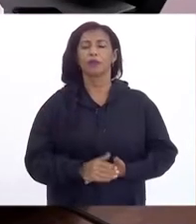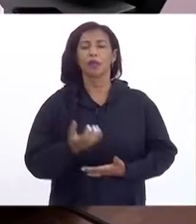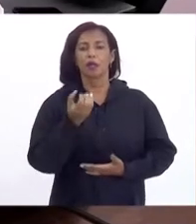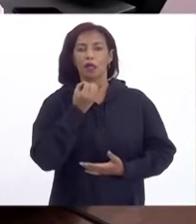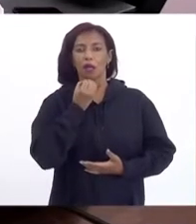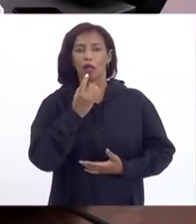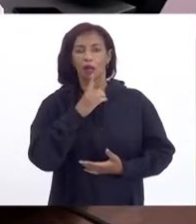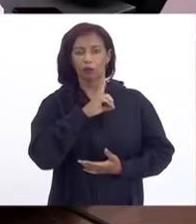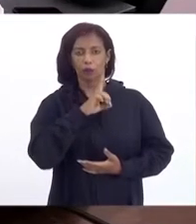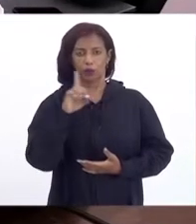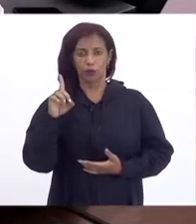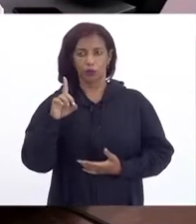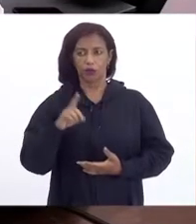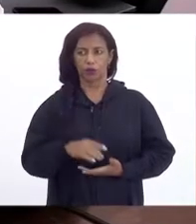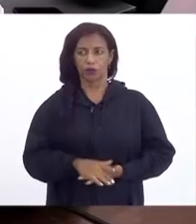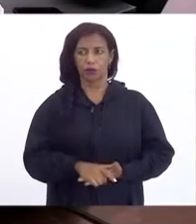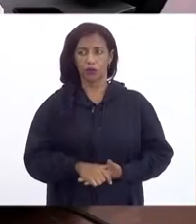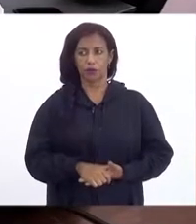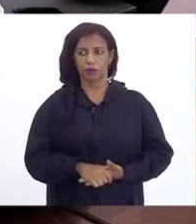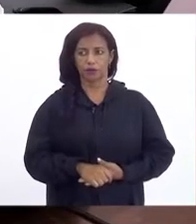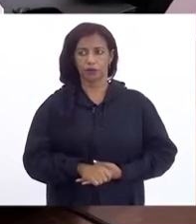Bom dia.